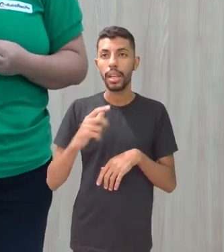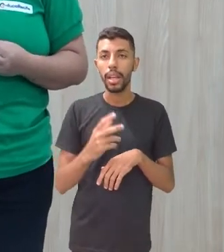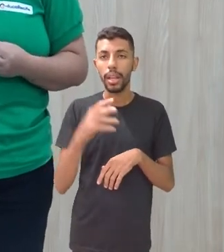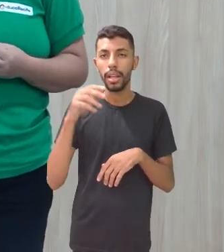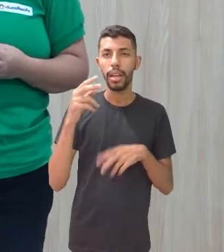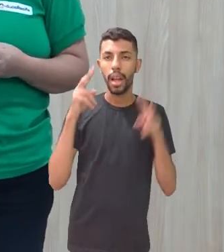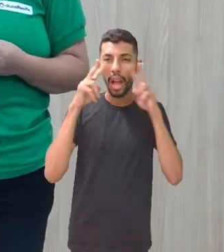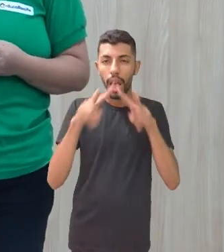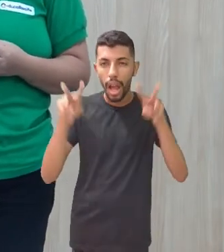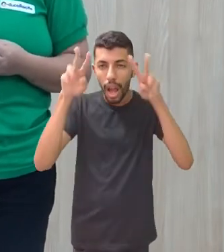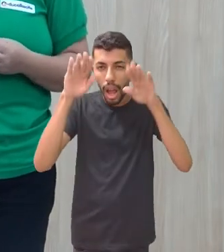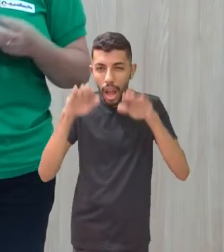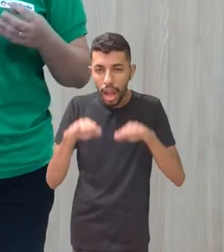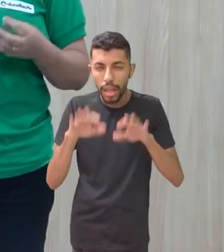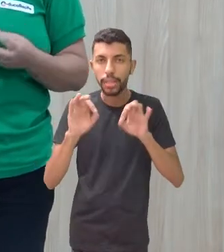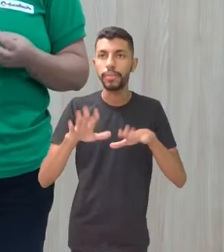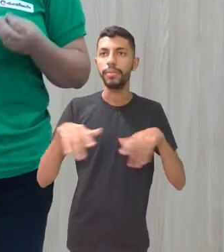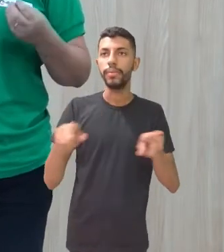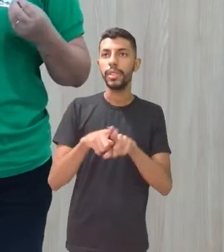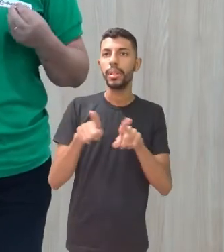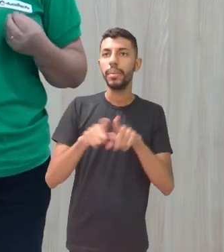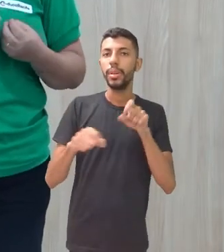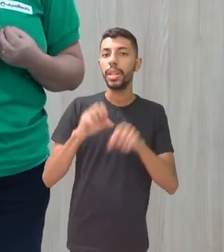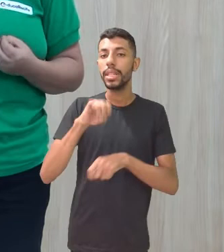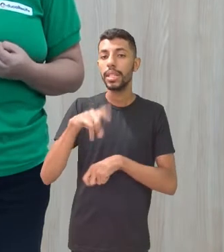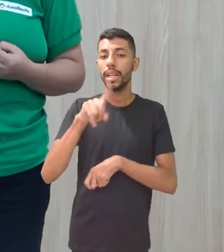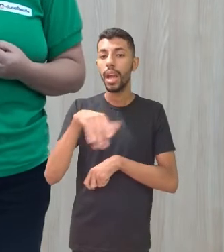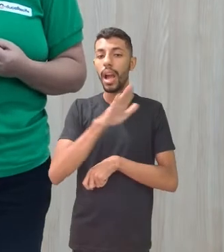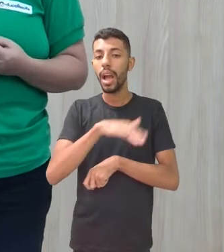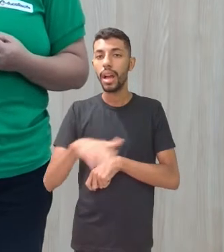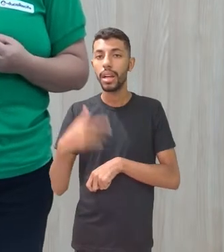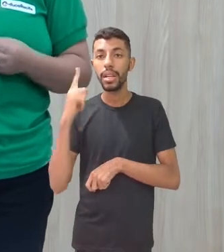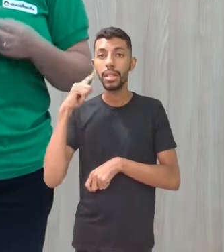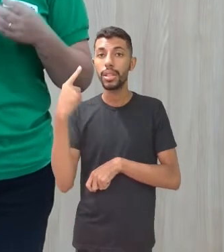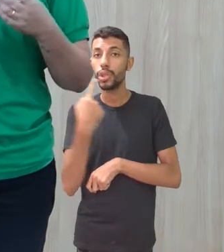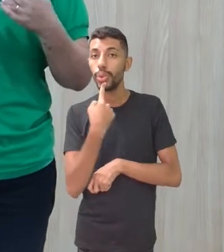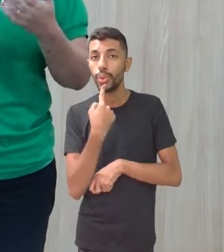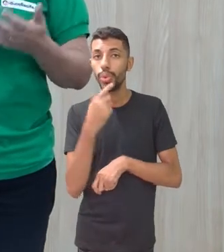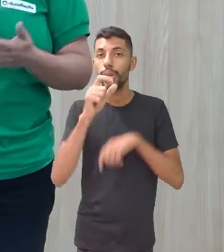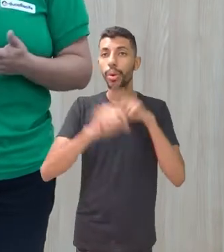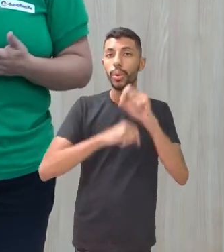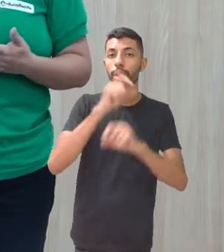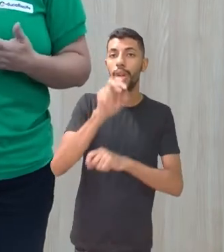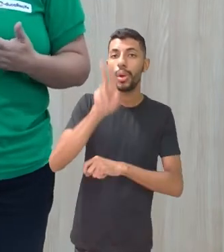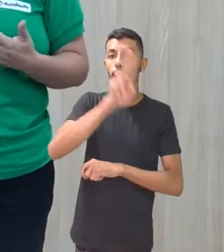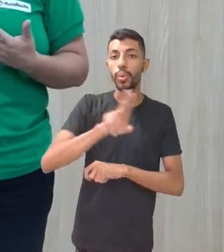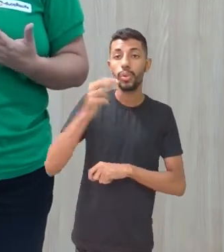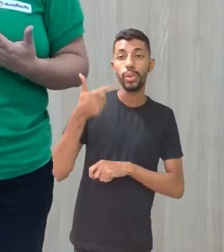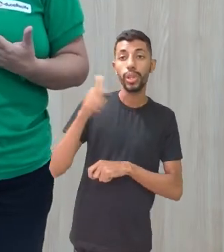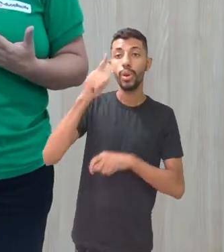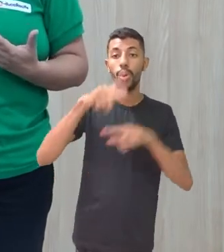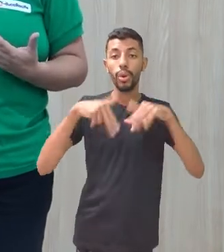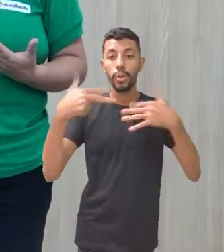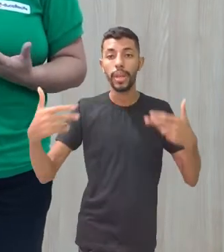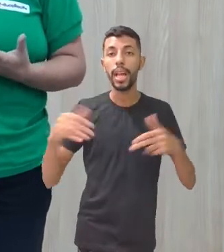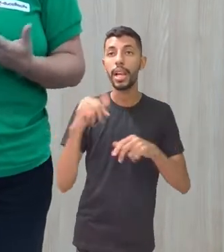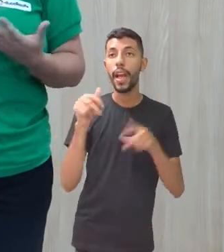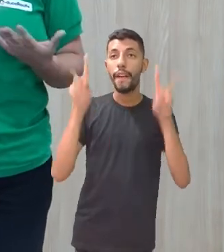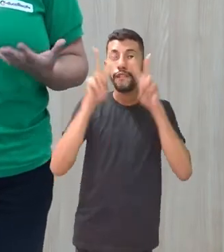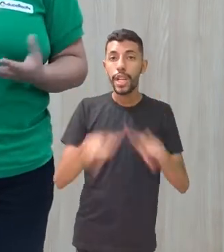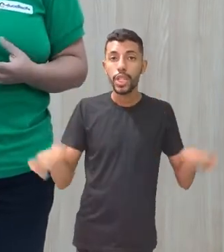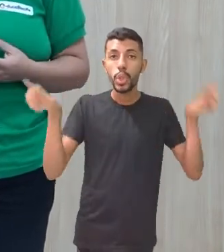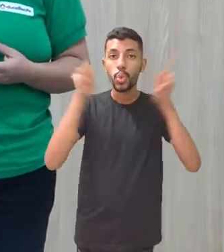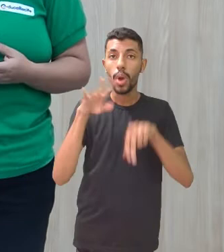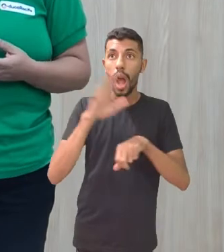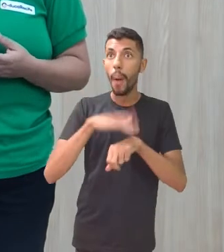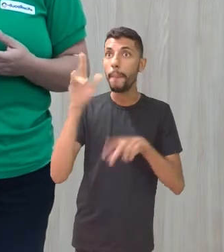possa tropeçar, se essa criança for uma criança surda, né, o uso de outros recursos visuais, o mais